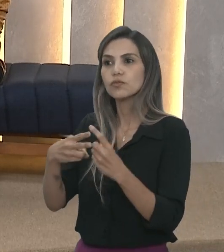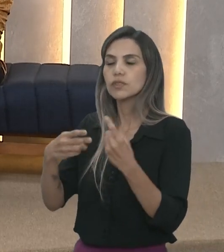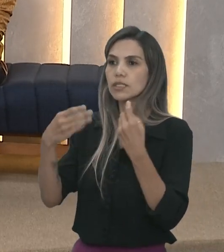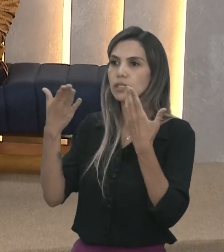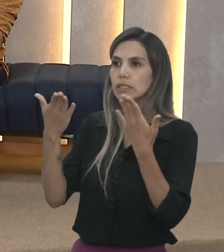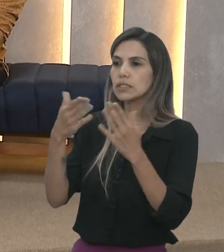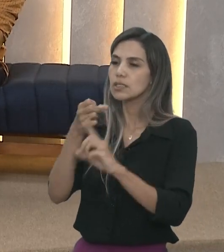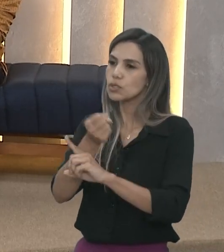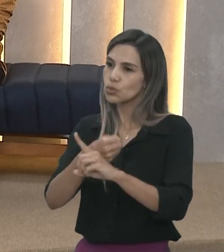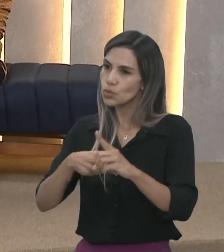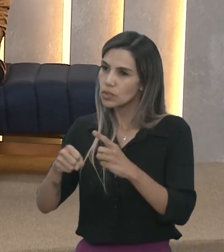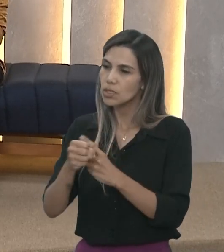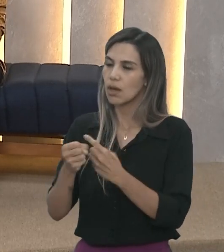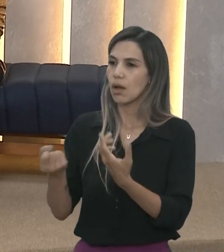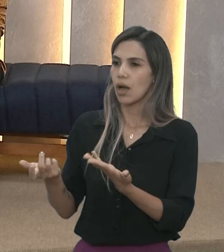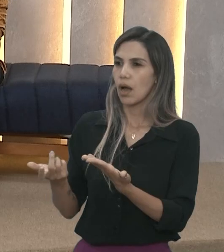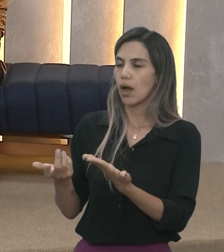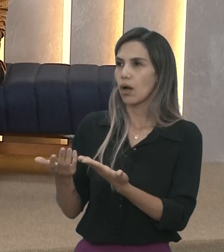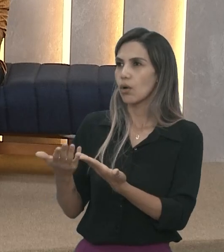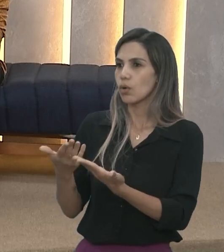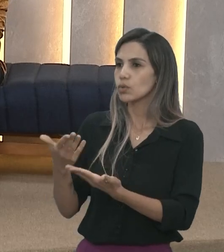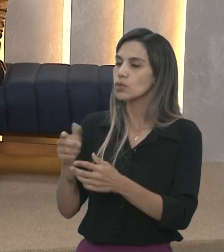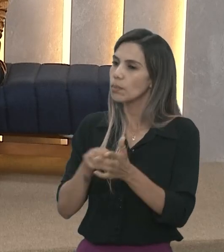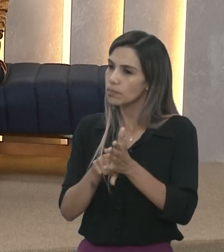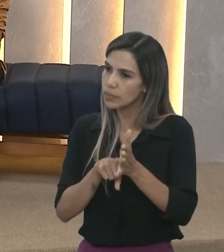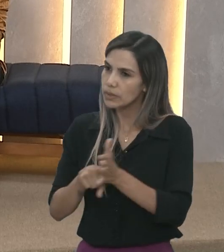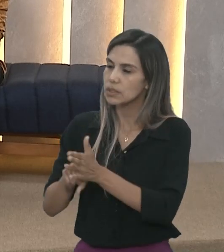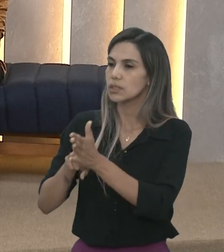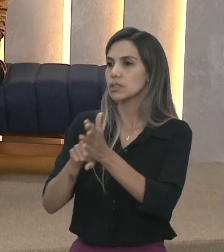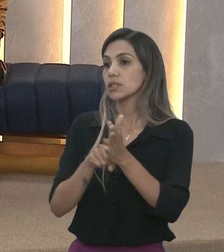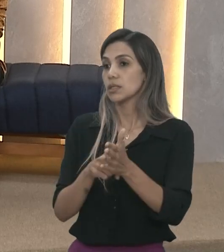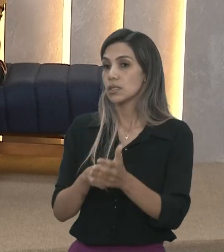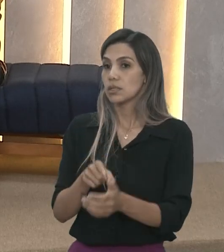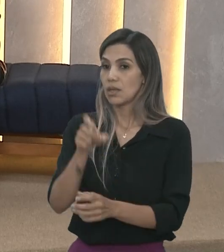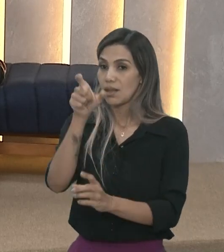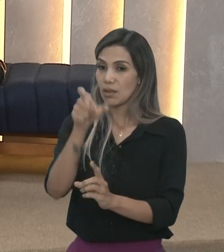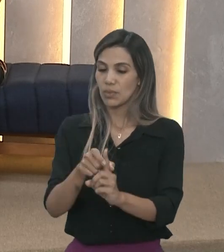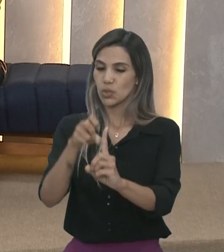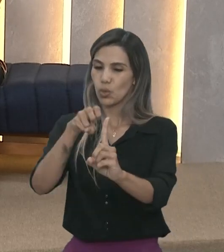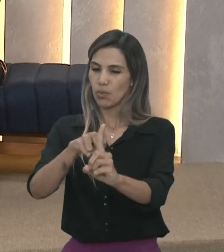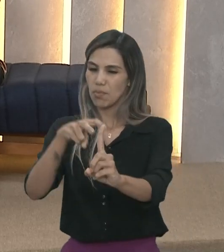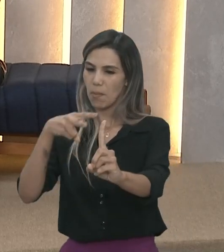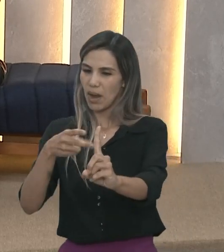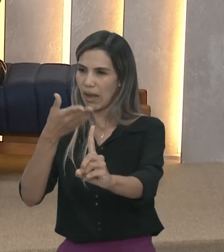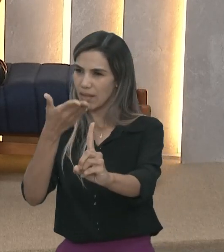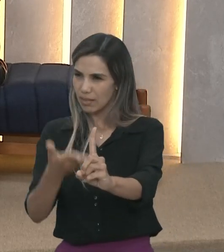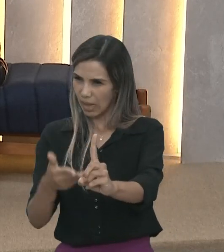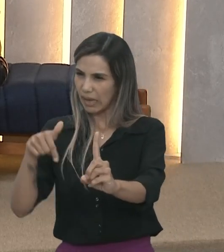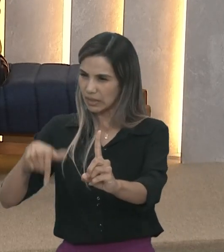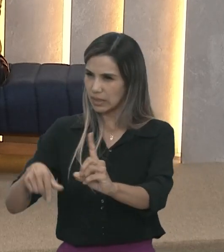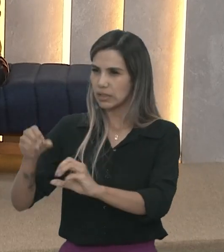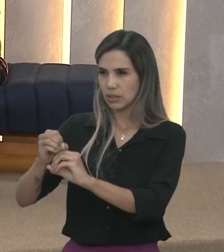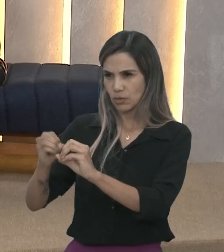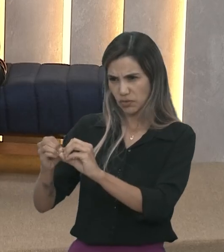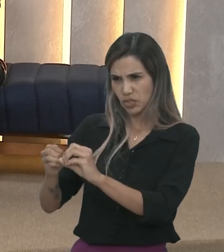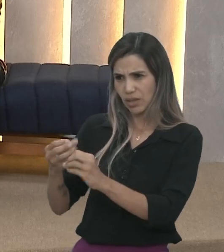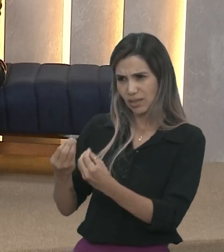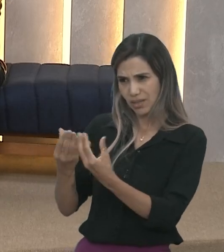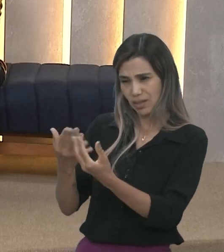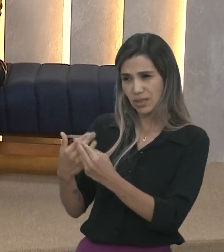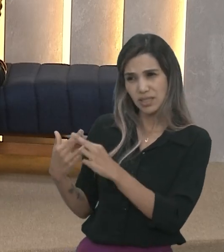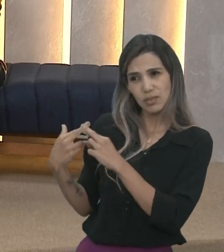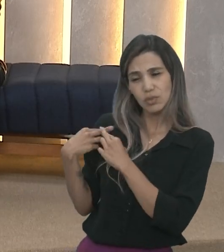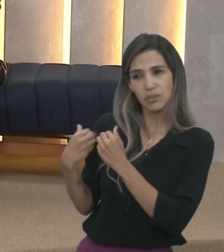social pelo que está sendo pesquisado, pela pessoa que está envolvida nessa pesquisa? Sim, a UFG é um lugar